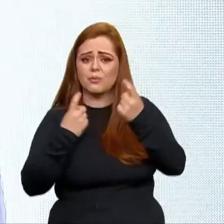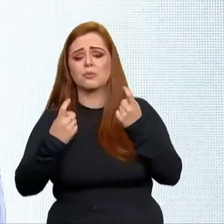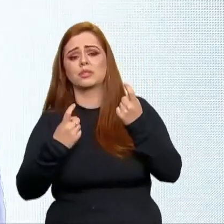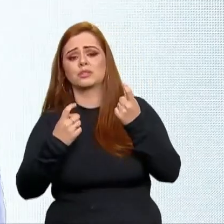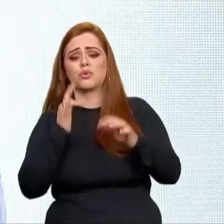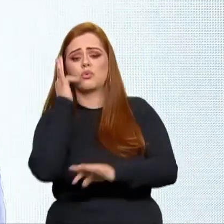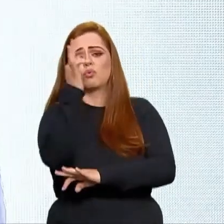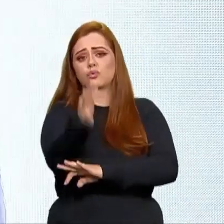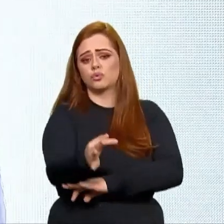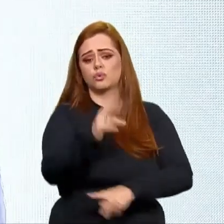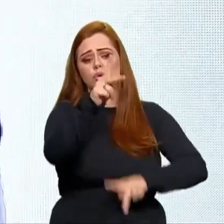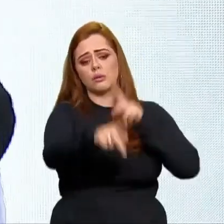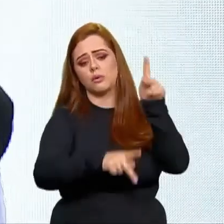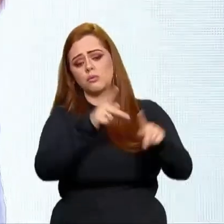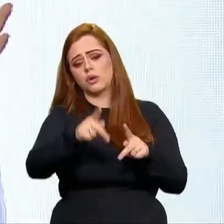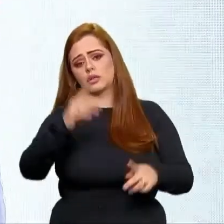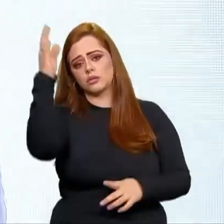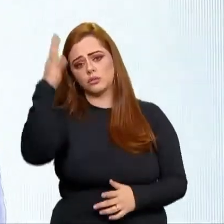povo.